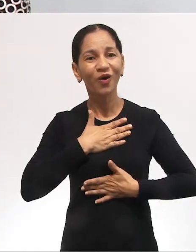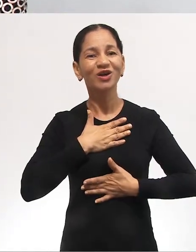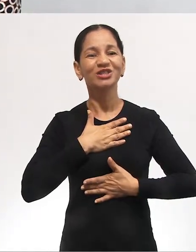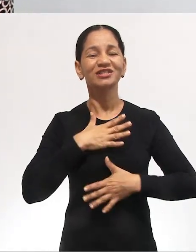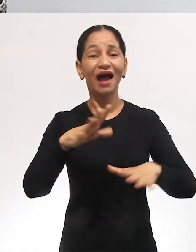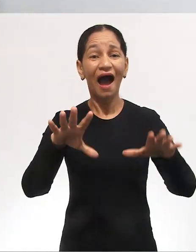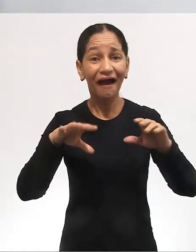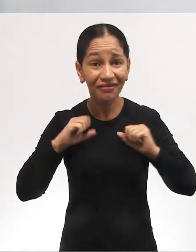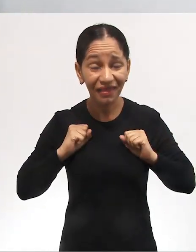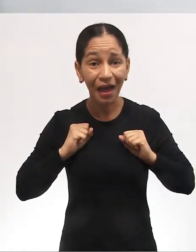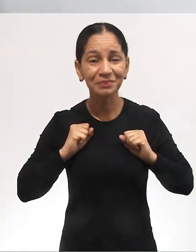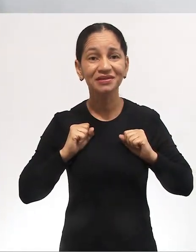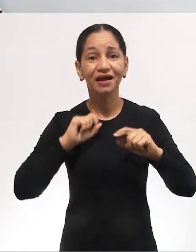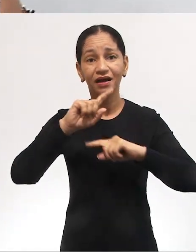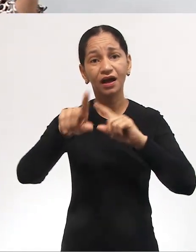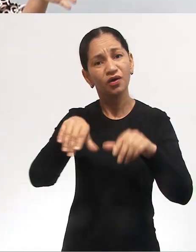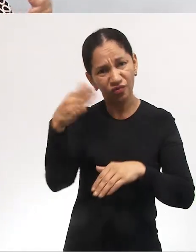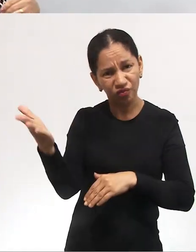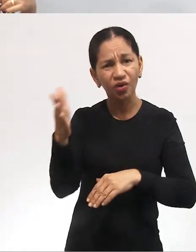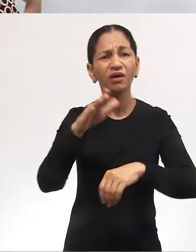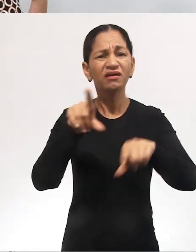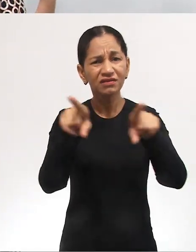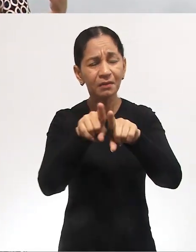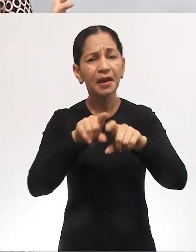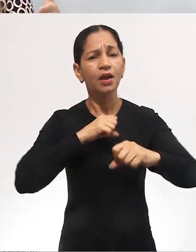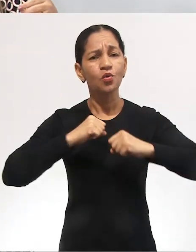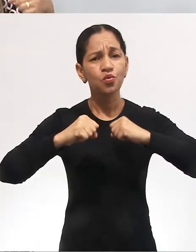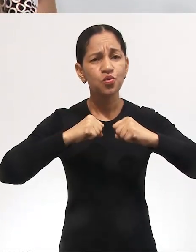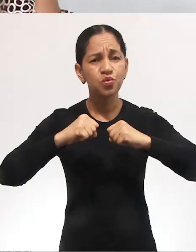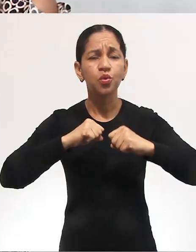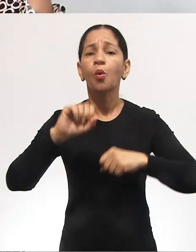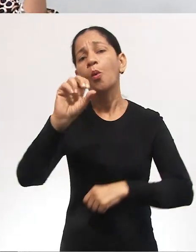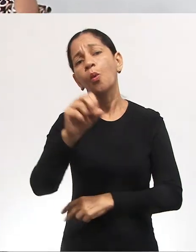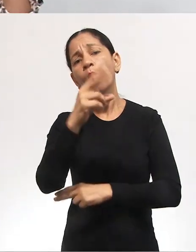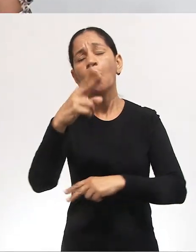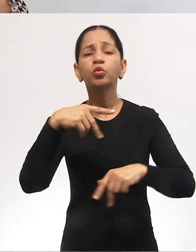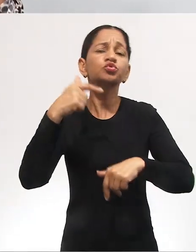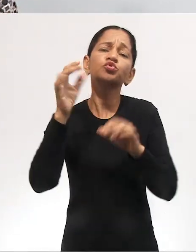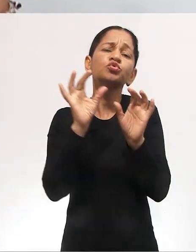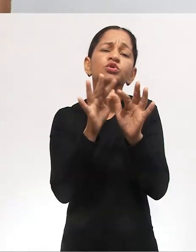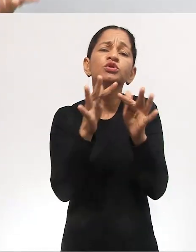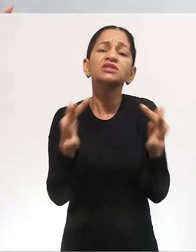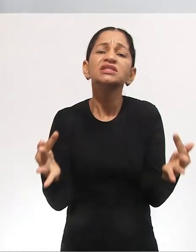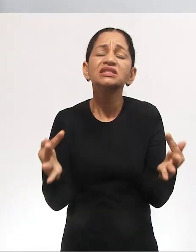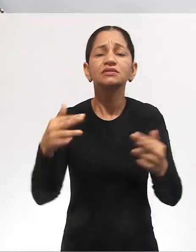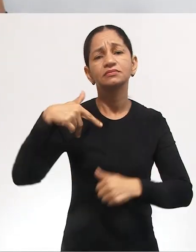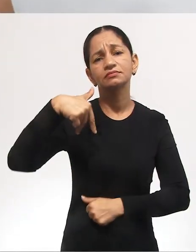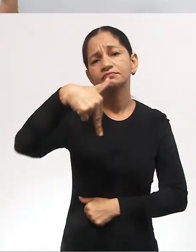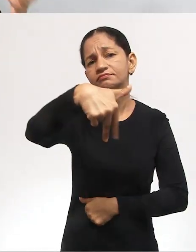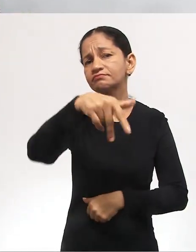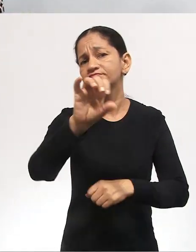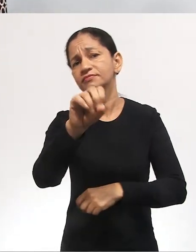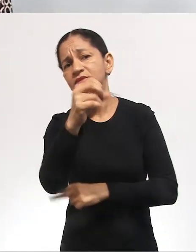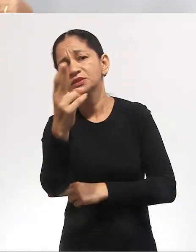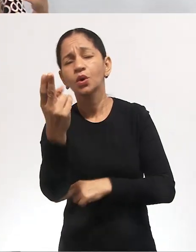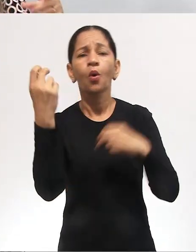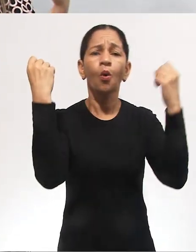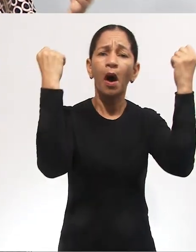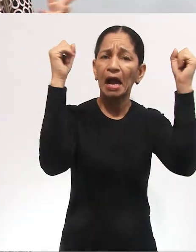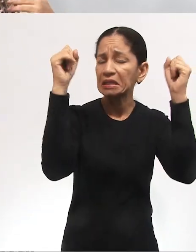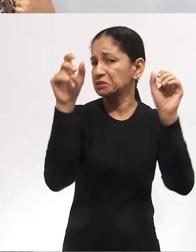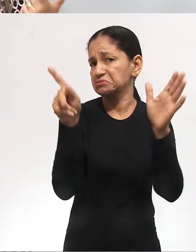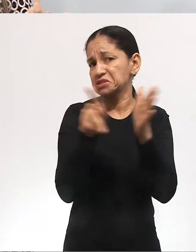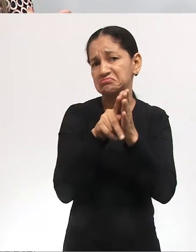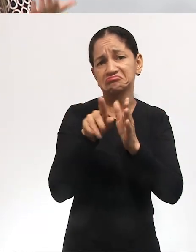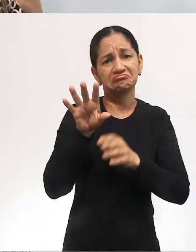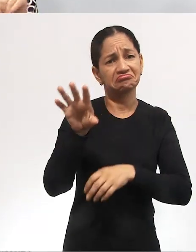também fora do expediente, uma corrida, né, uma caminhada, um crossfit, um beach tênis, que as